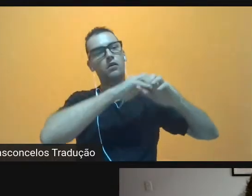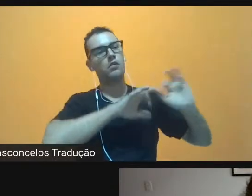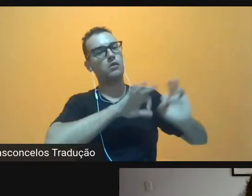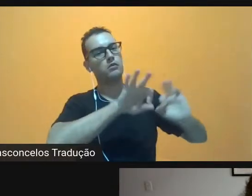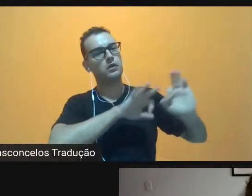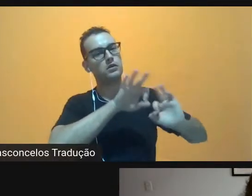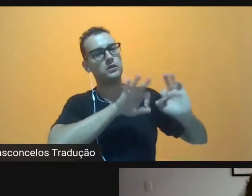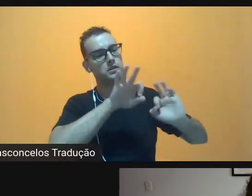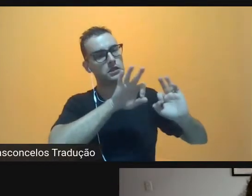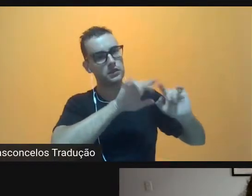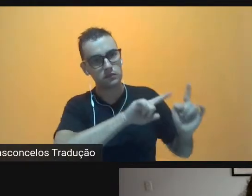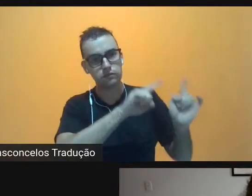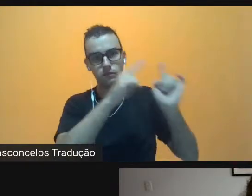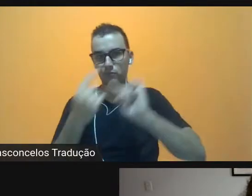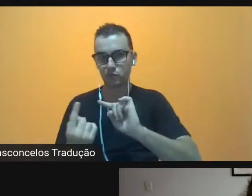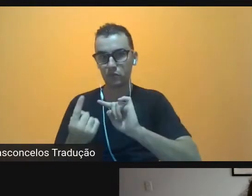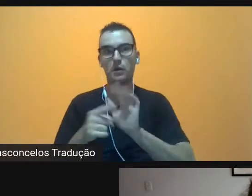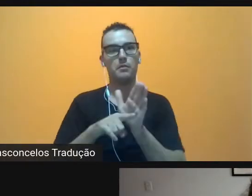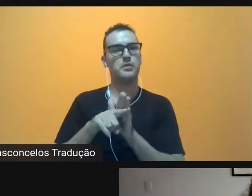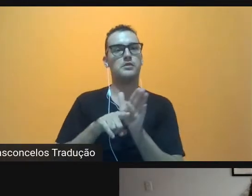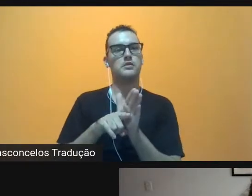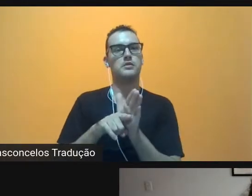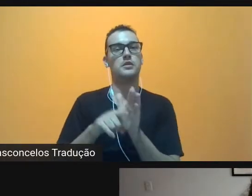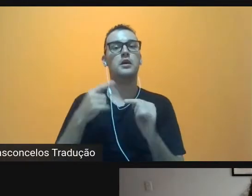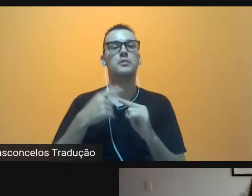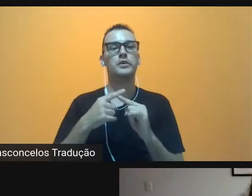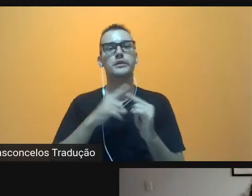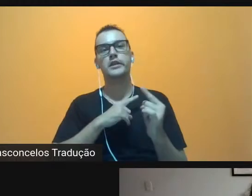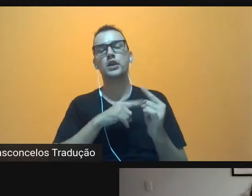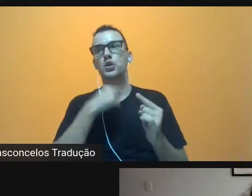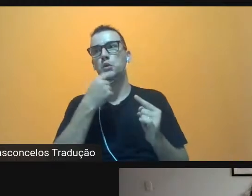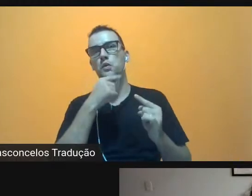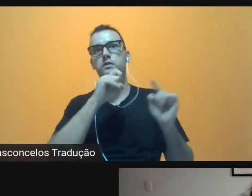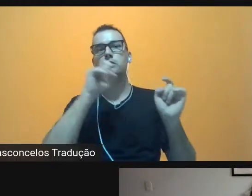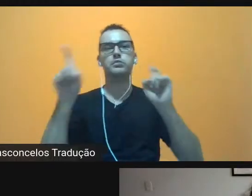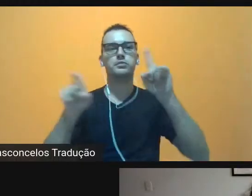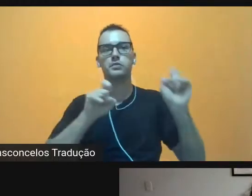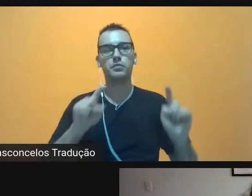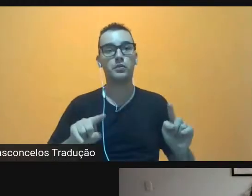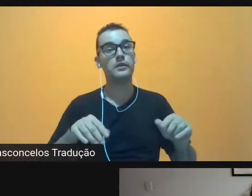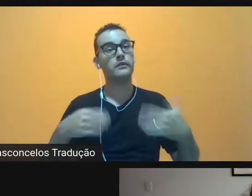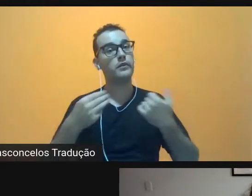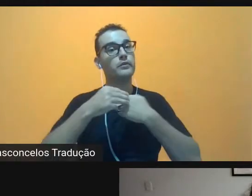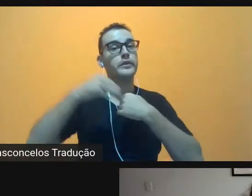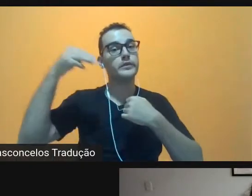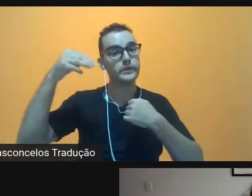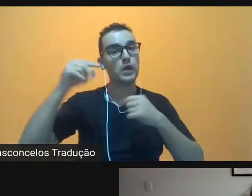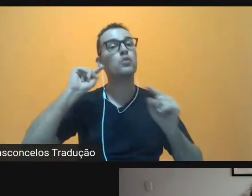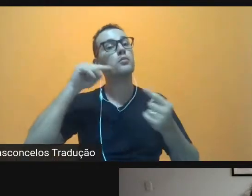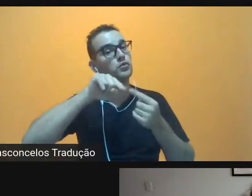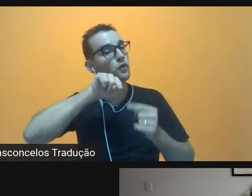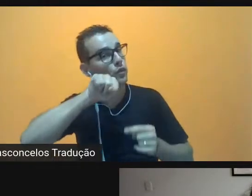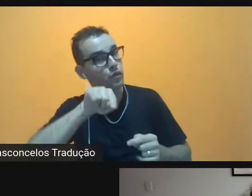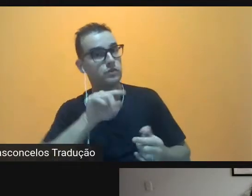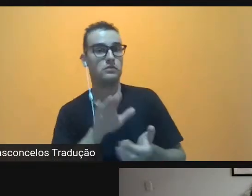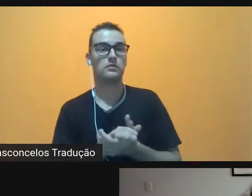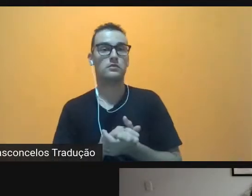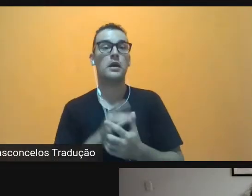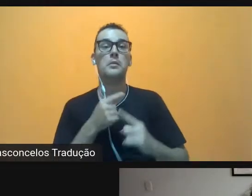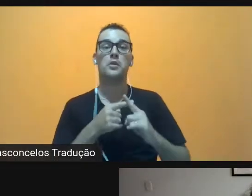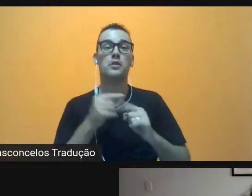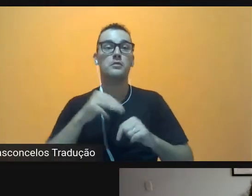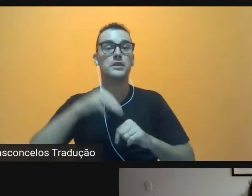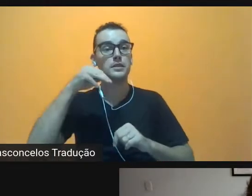As nossas motivações, as nossas inquietações, e o mestrado serve para isso, né? E um mestrado